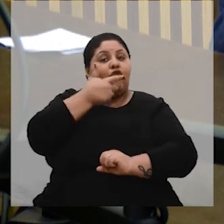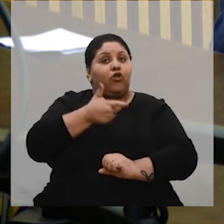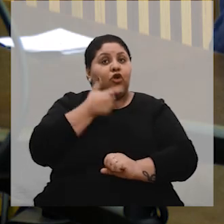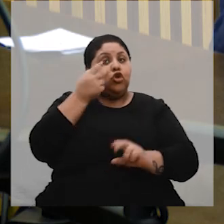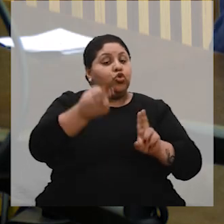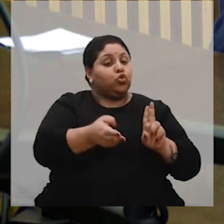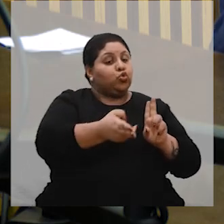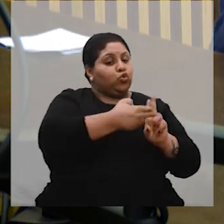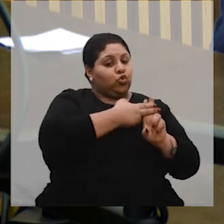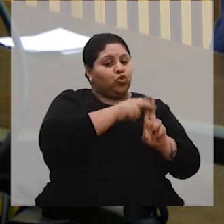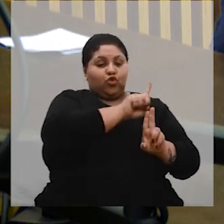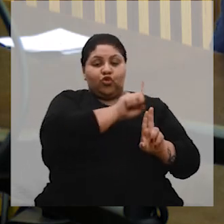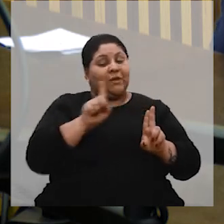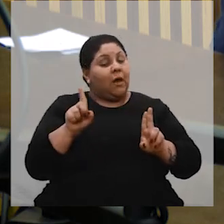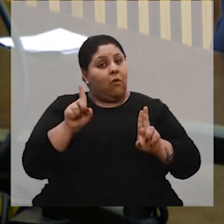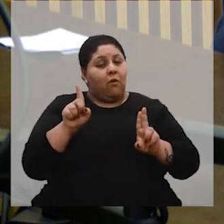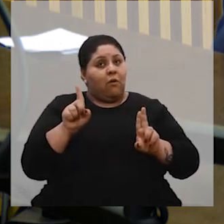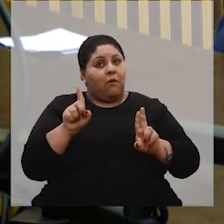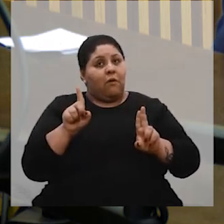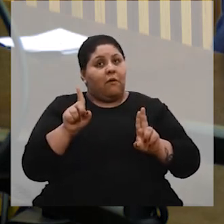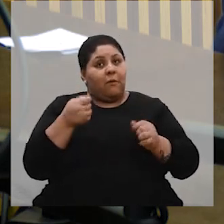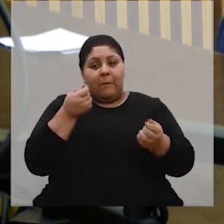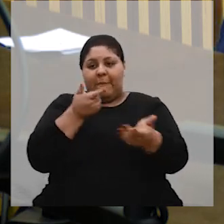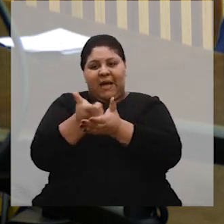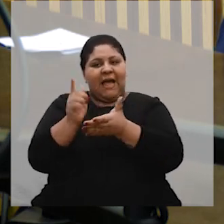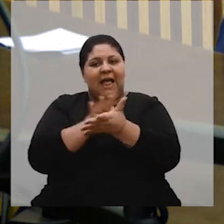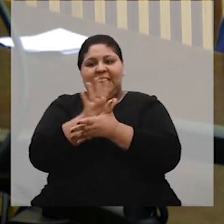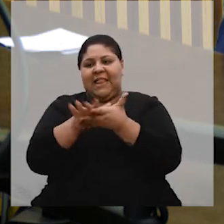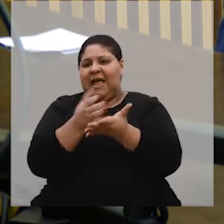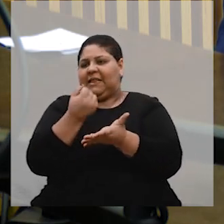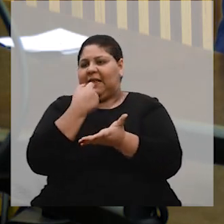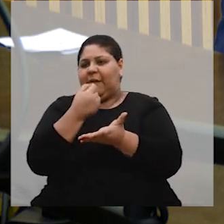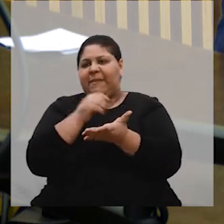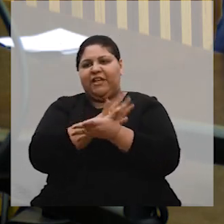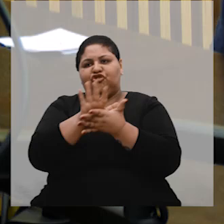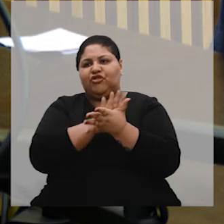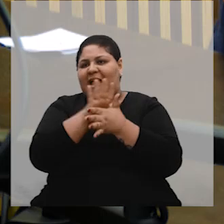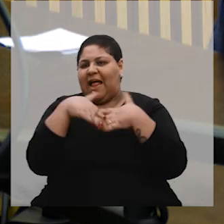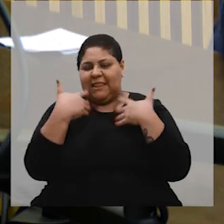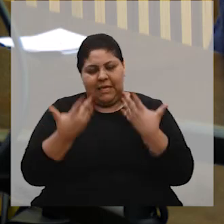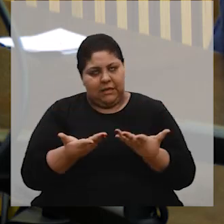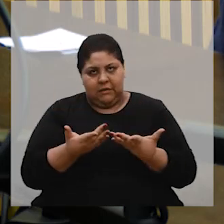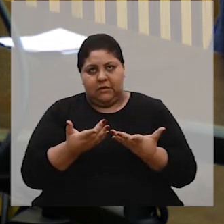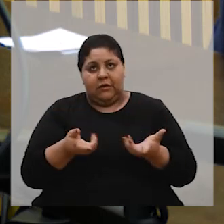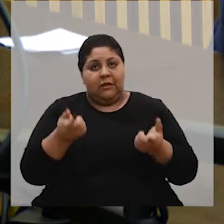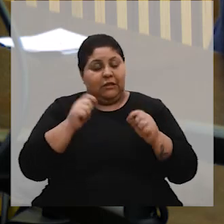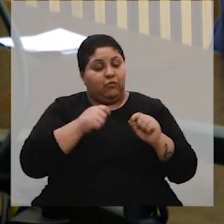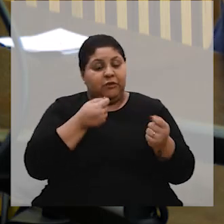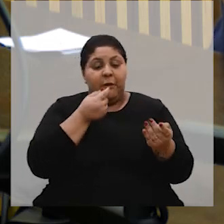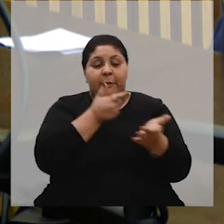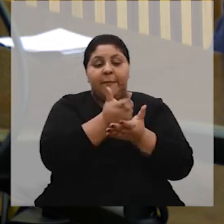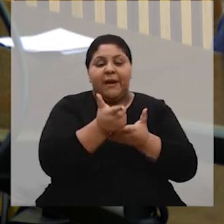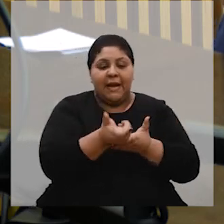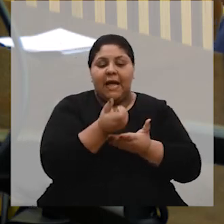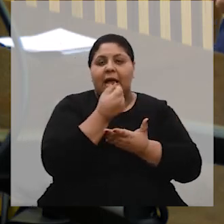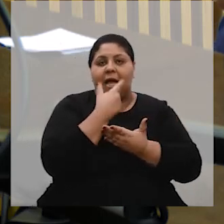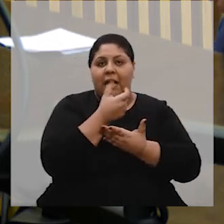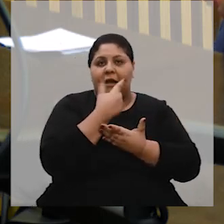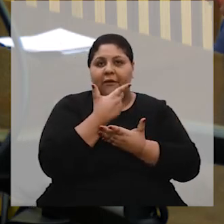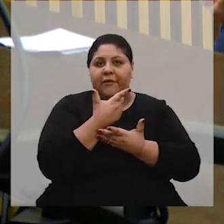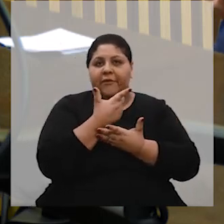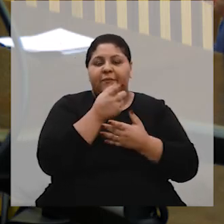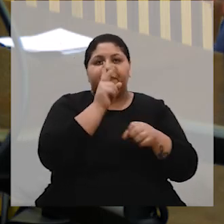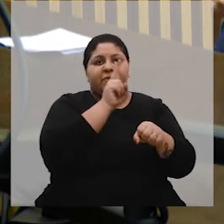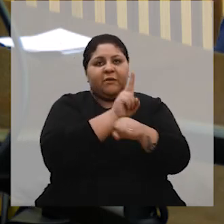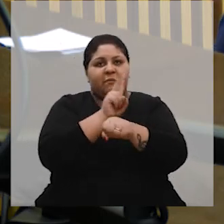repetir, SUS não precisa comprar remédio. Não precisa comprar